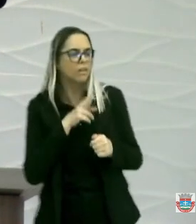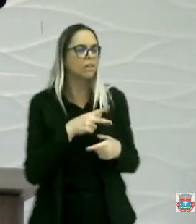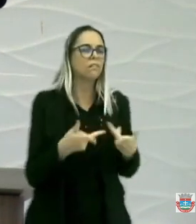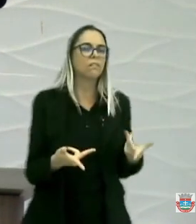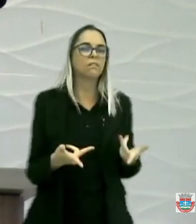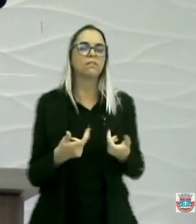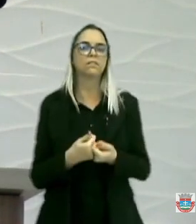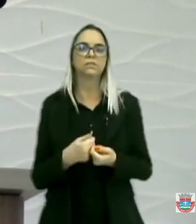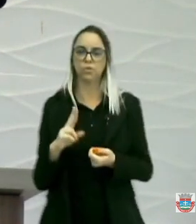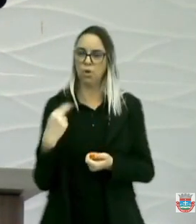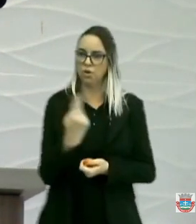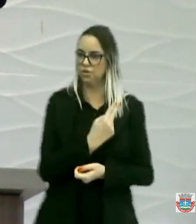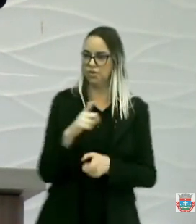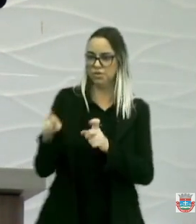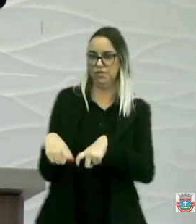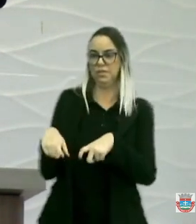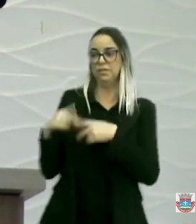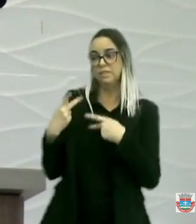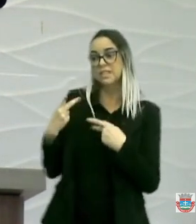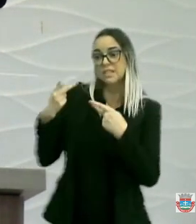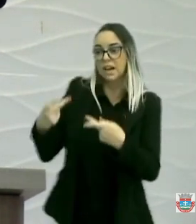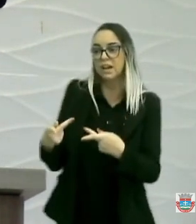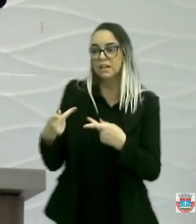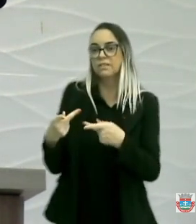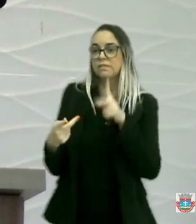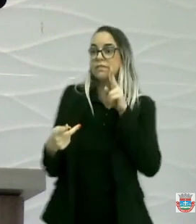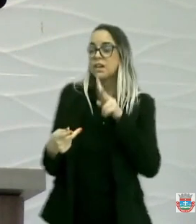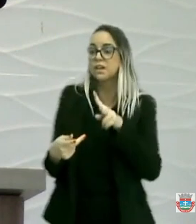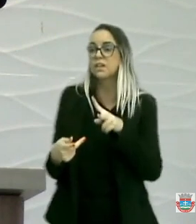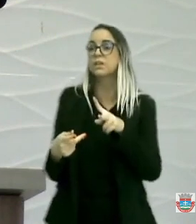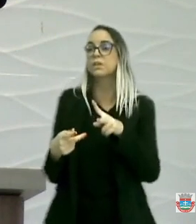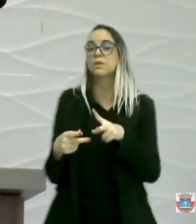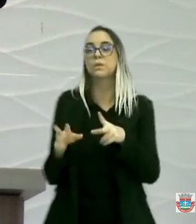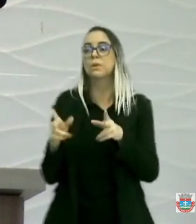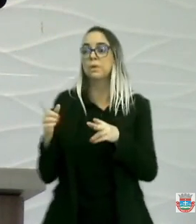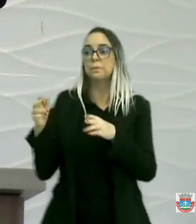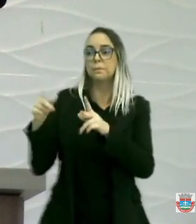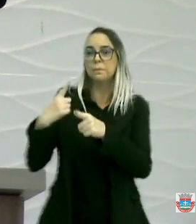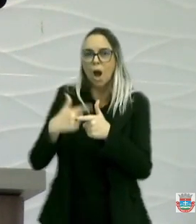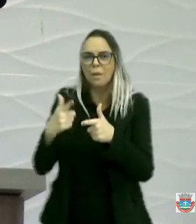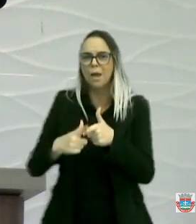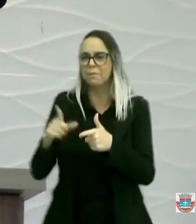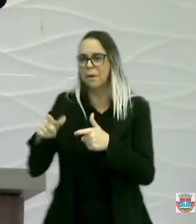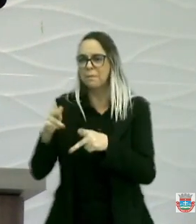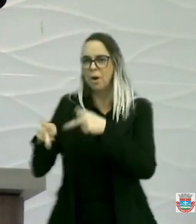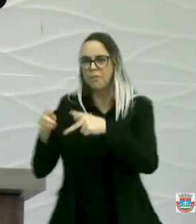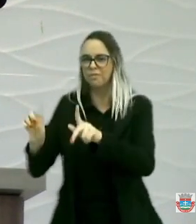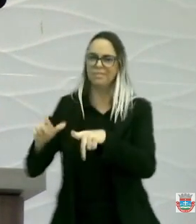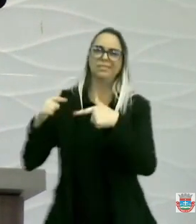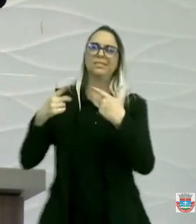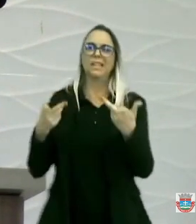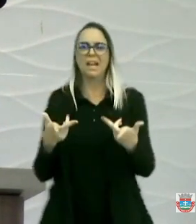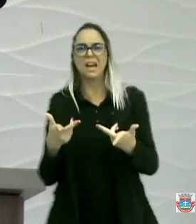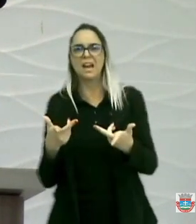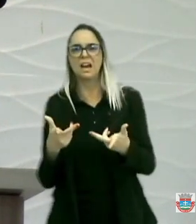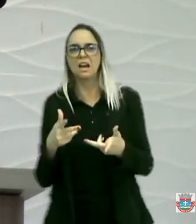Toda vez que a gente vai para a zona rural fazer uma visita, a gente traz uma demanda. E eu não estou vendo prefeitura botando água na zona rural,